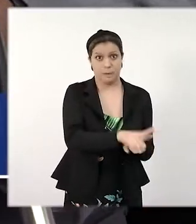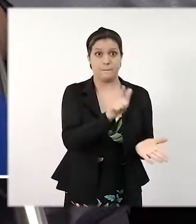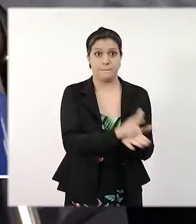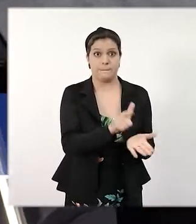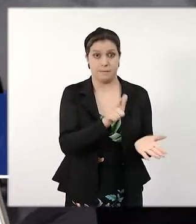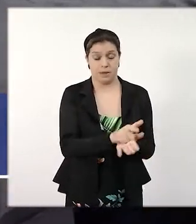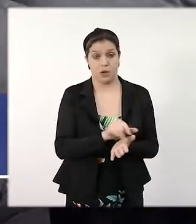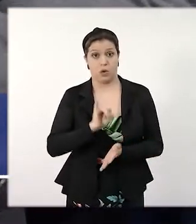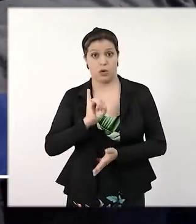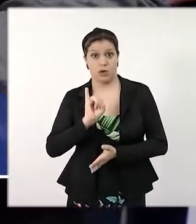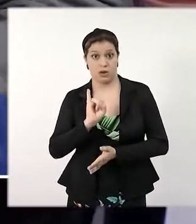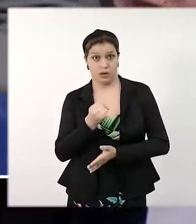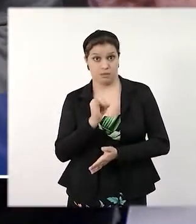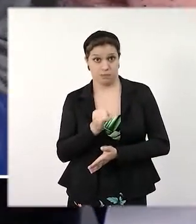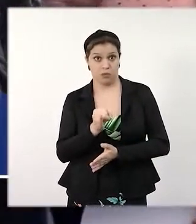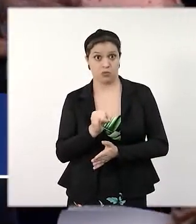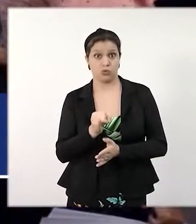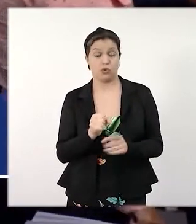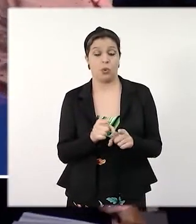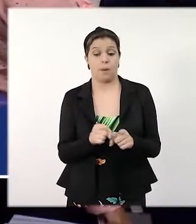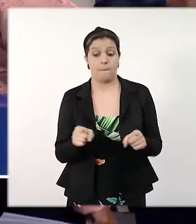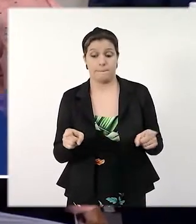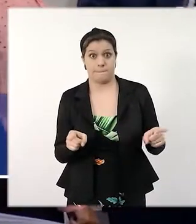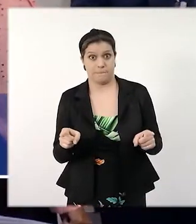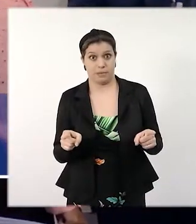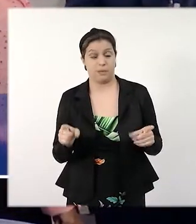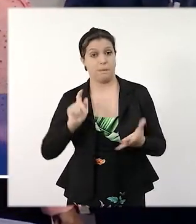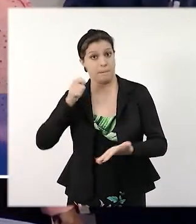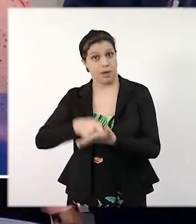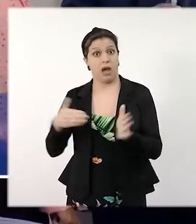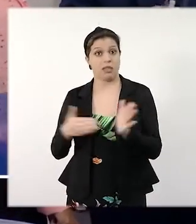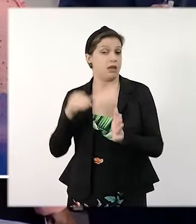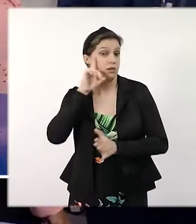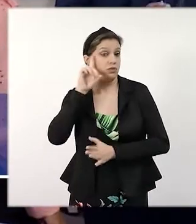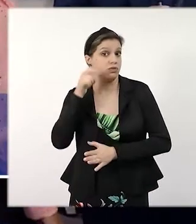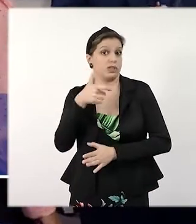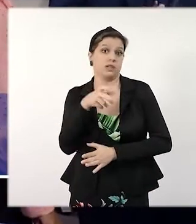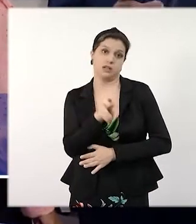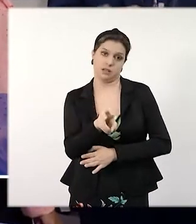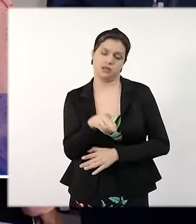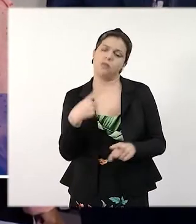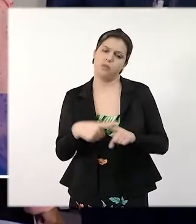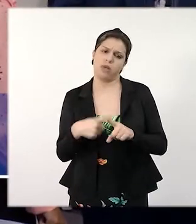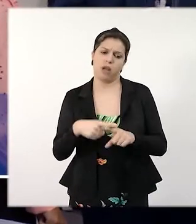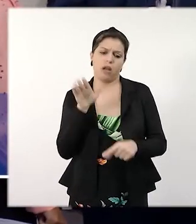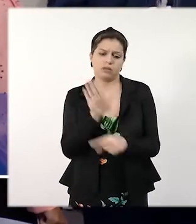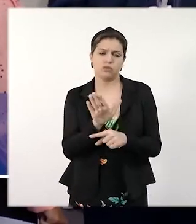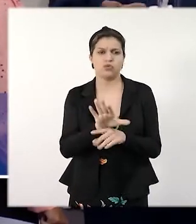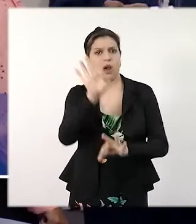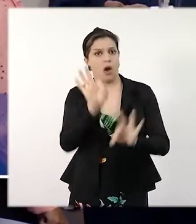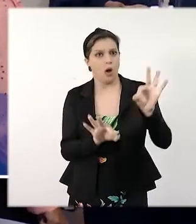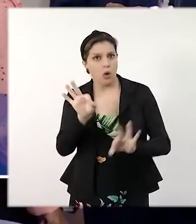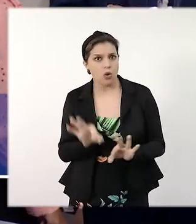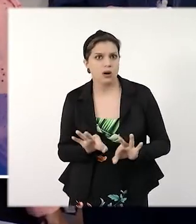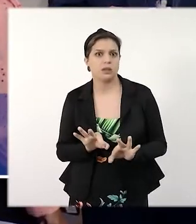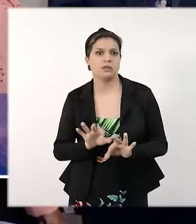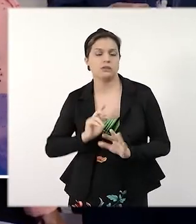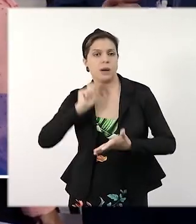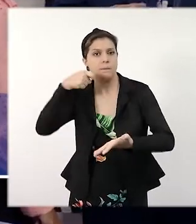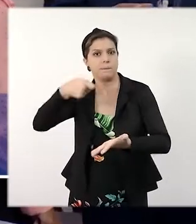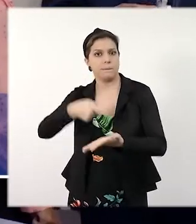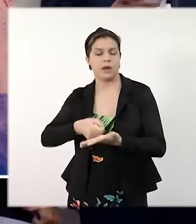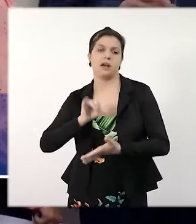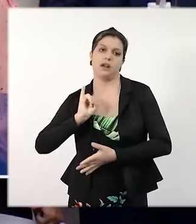recolhimento do imposto no prazo de até 15 dias. O autor do projeto explica que a medida deve desburocratizar o recolhimento